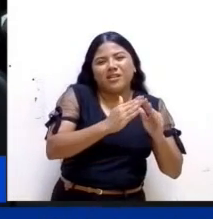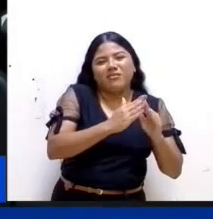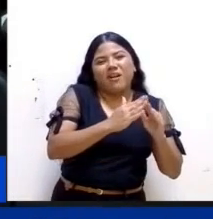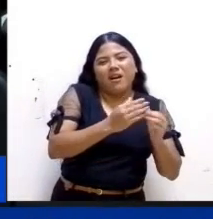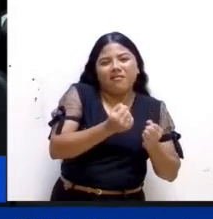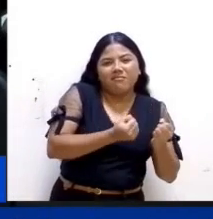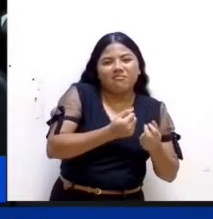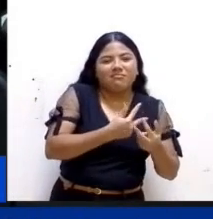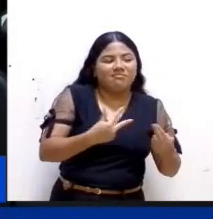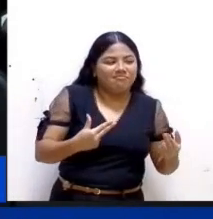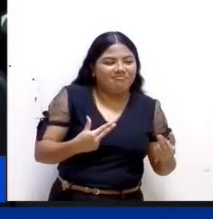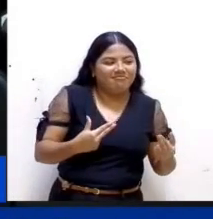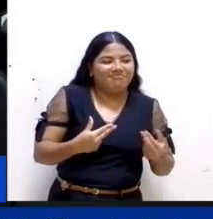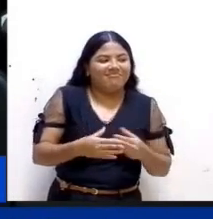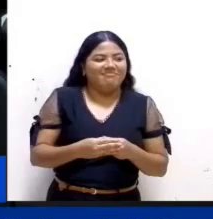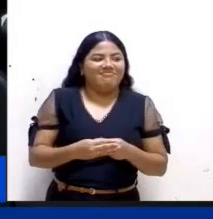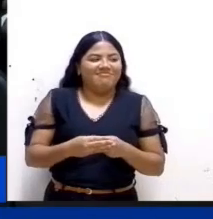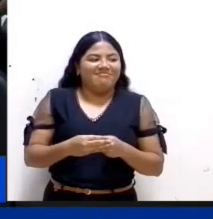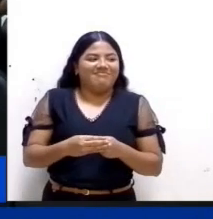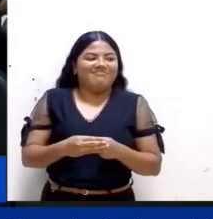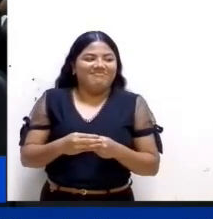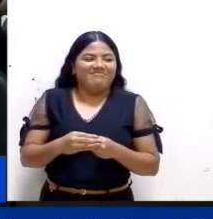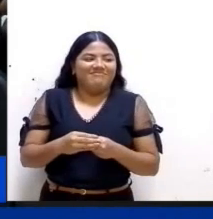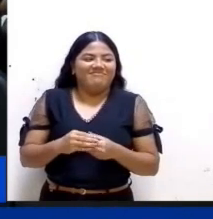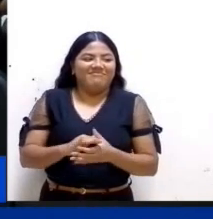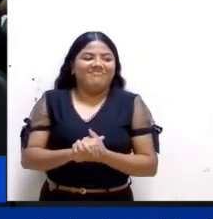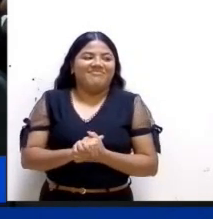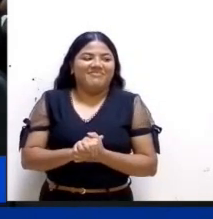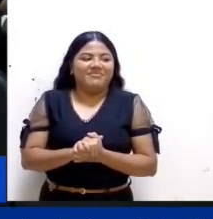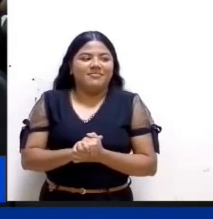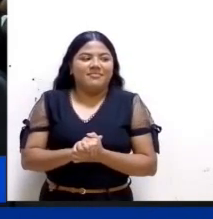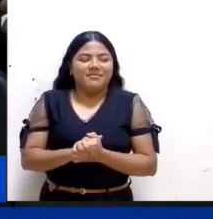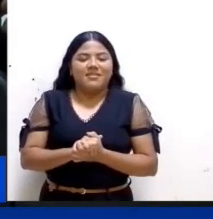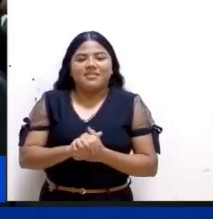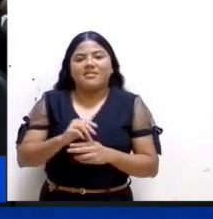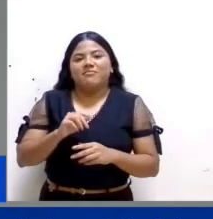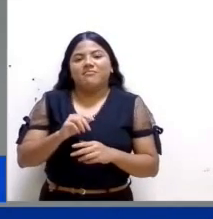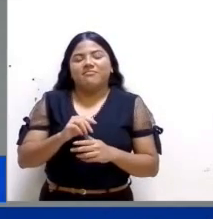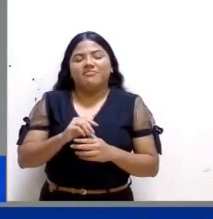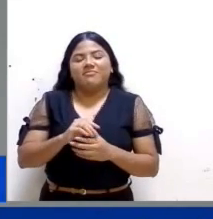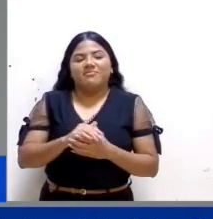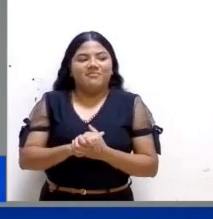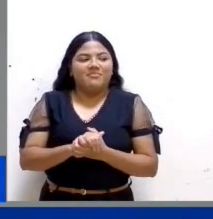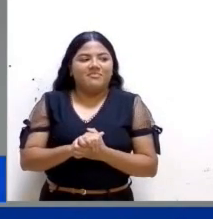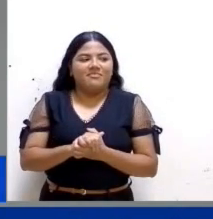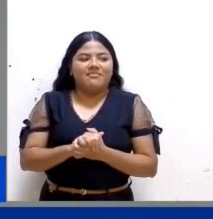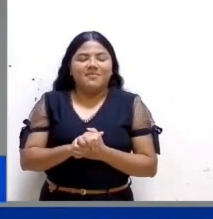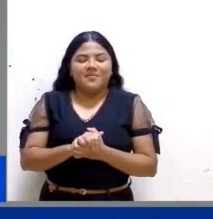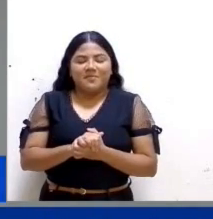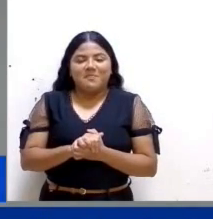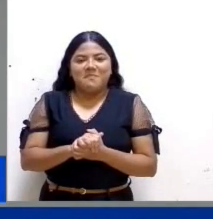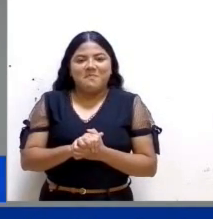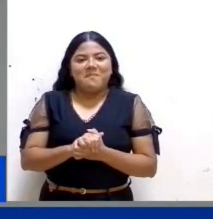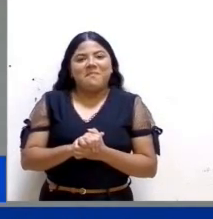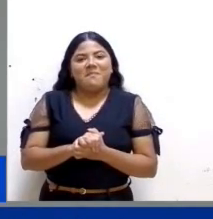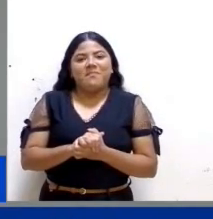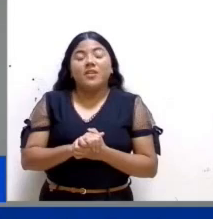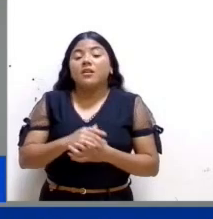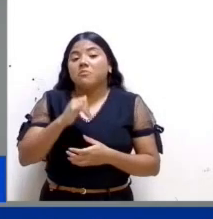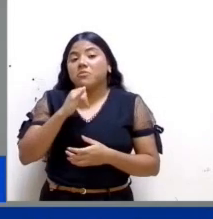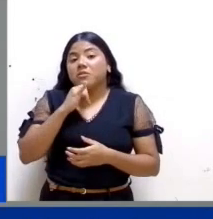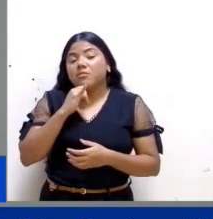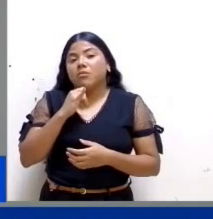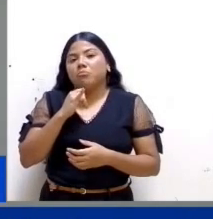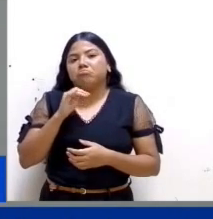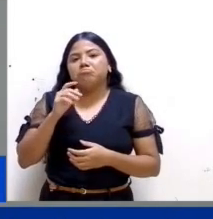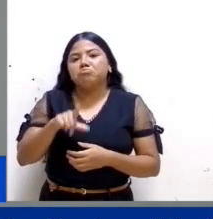parcial de bens. Nós somos obrigados a adotar esse regime. Eu quero adotar um outro regime, eu e meu marido.